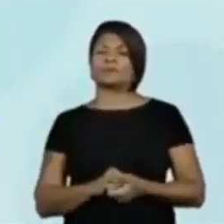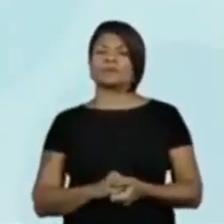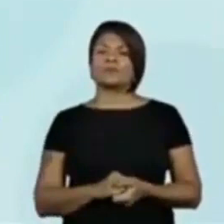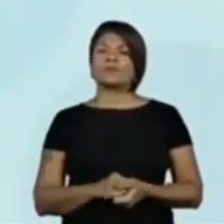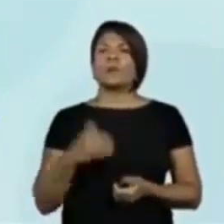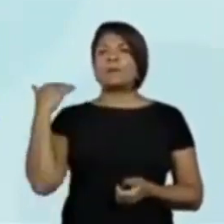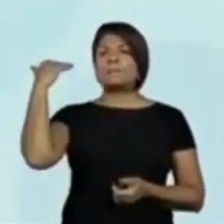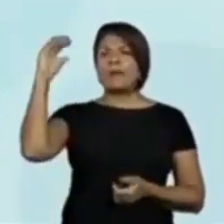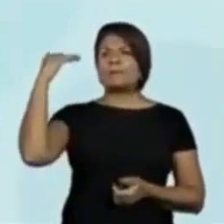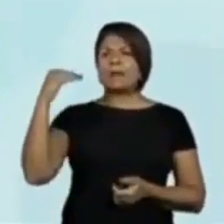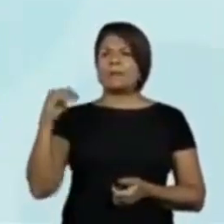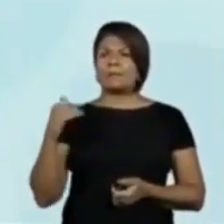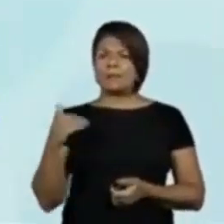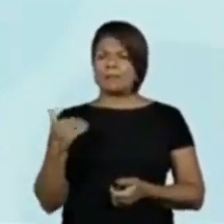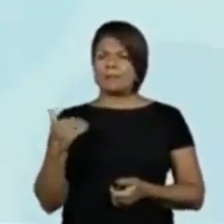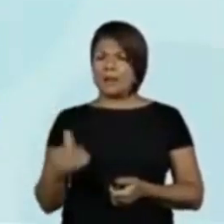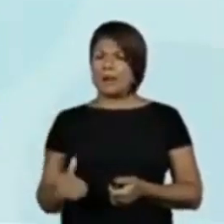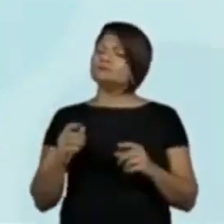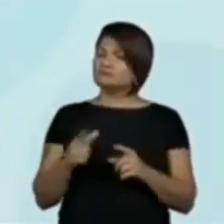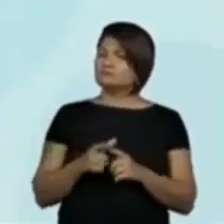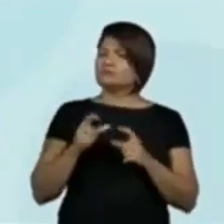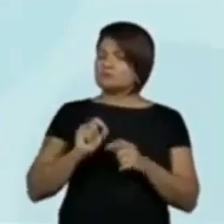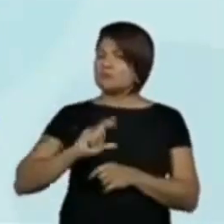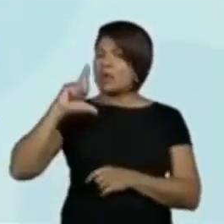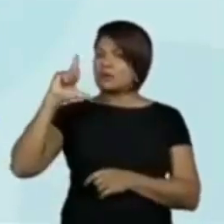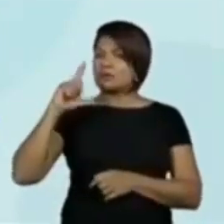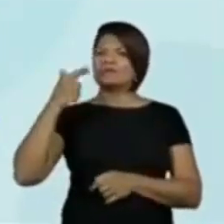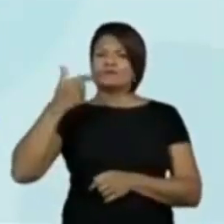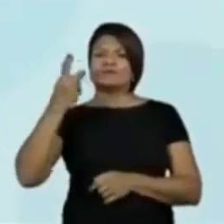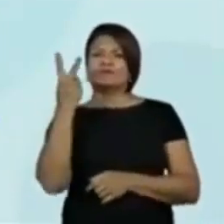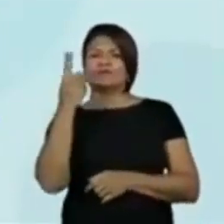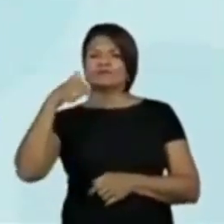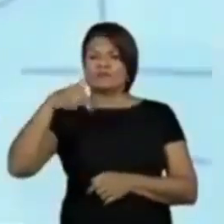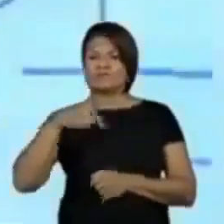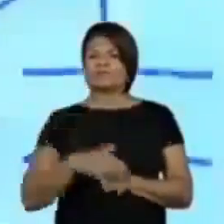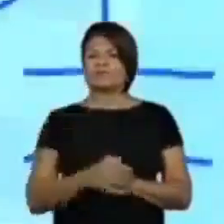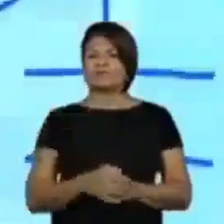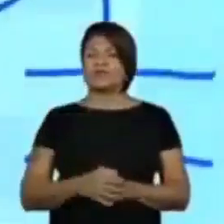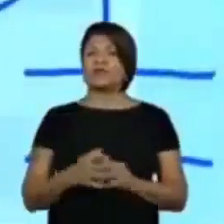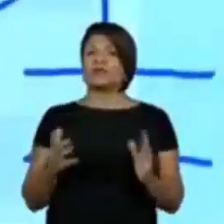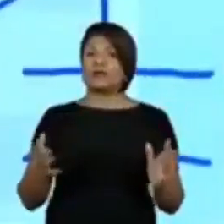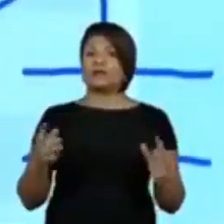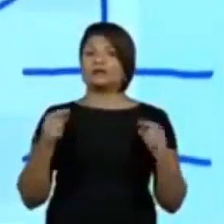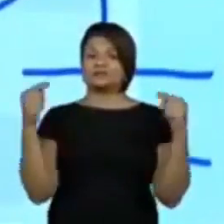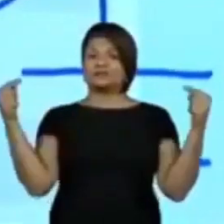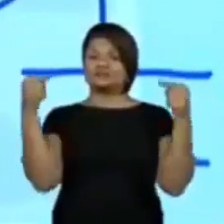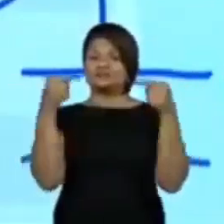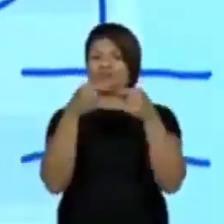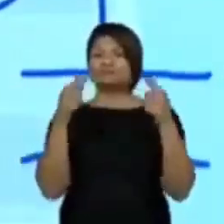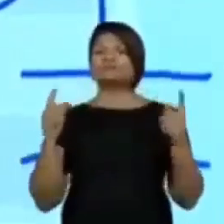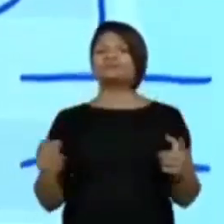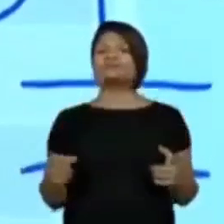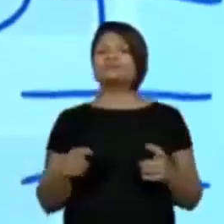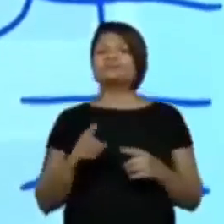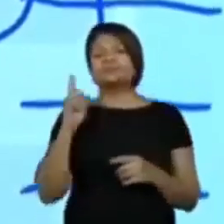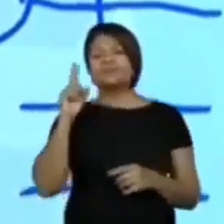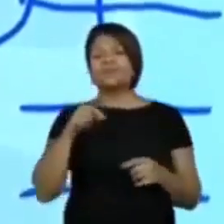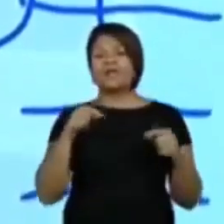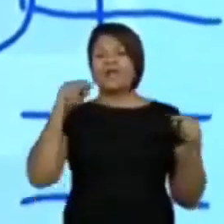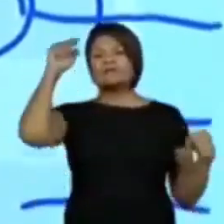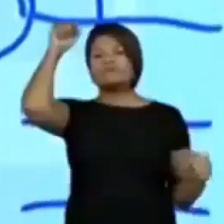o maior número é o 27. Cruzando a minha linha com a